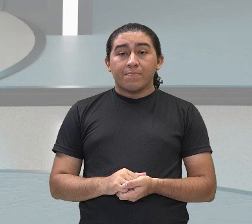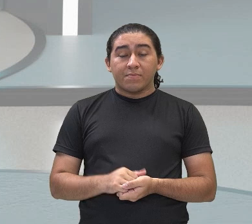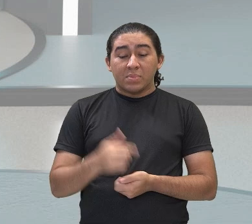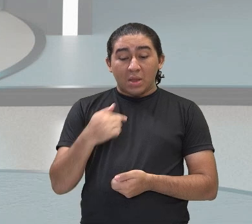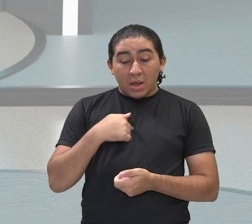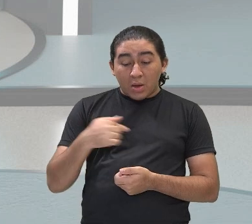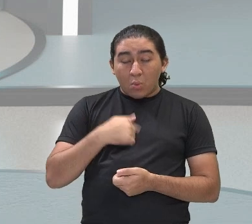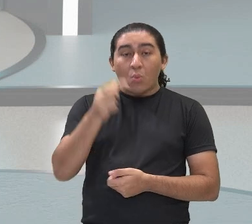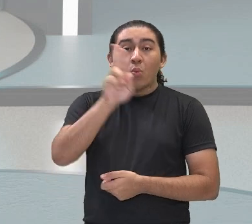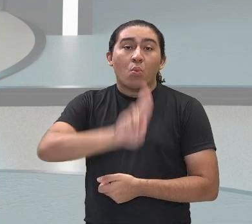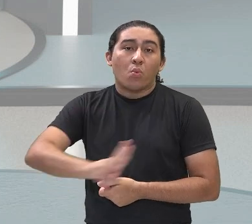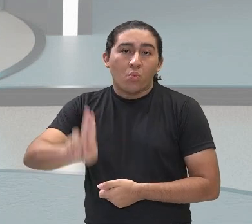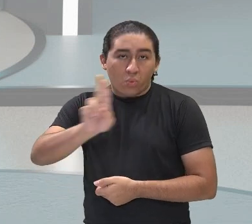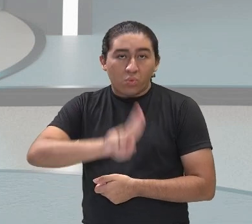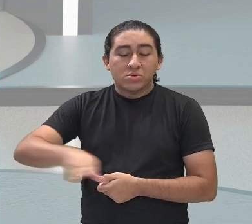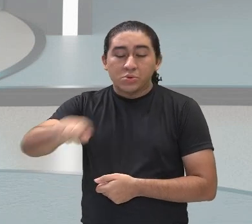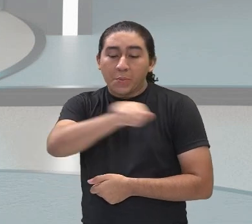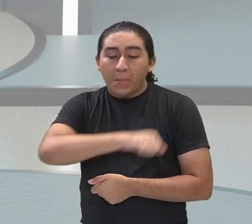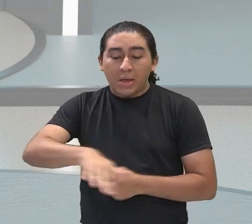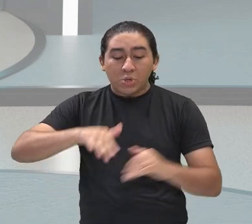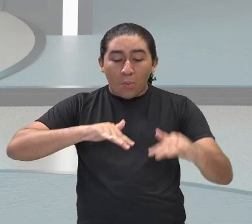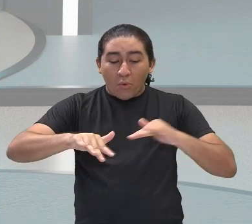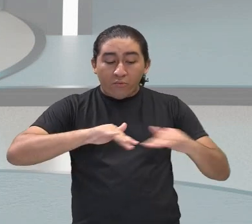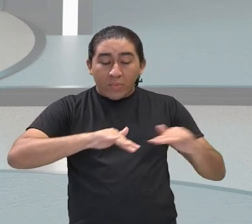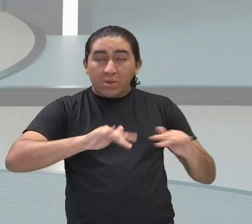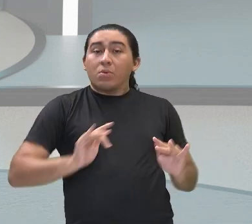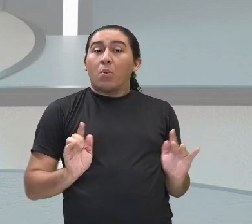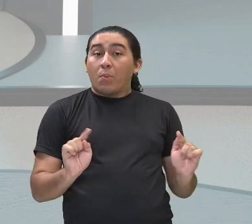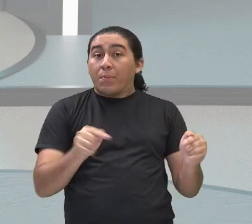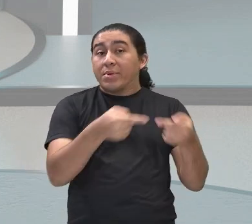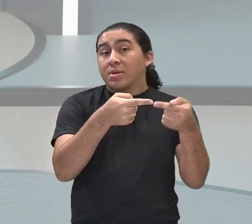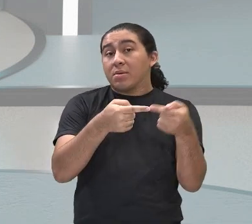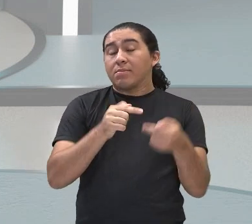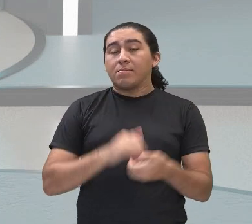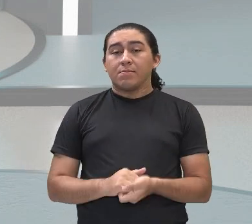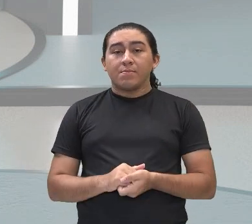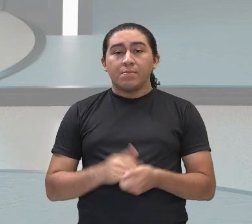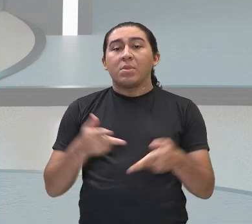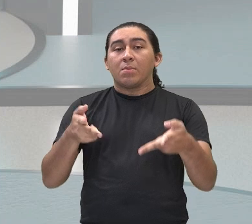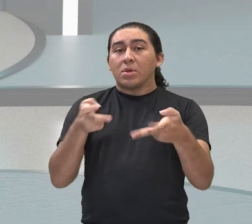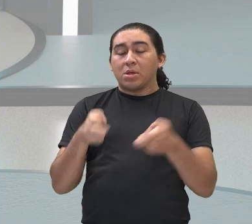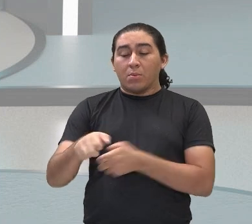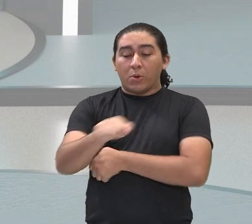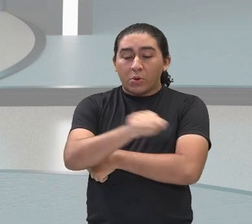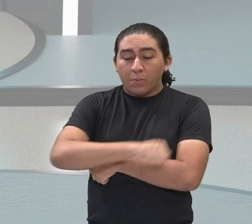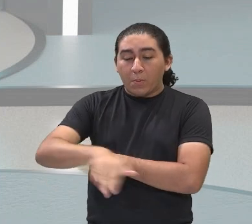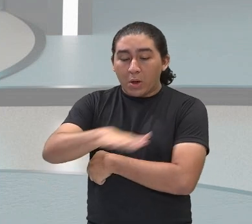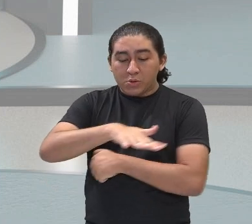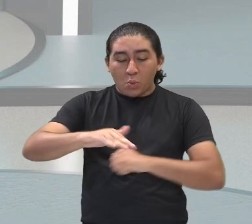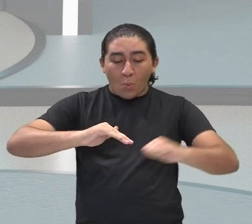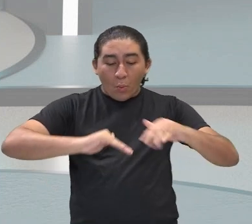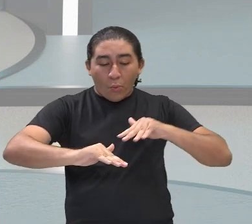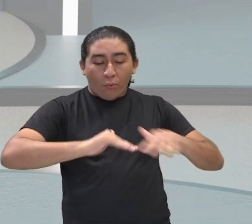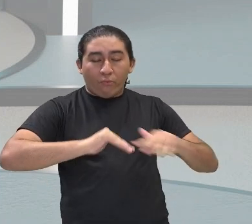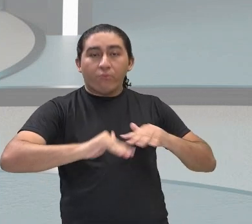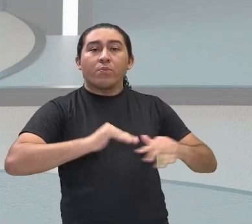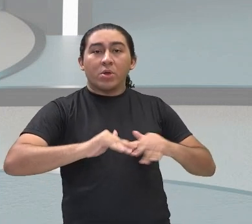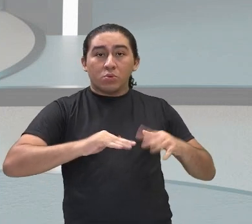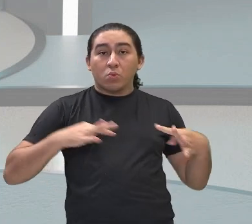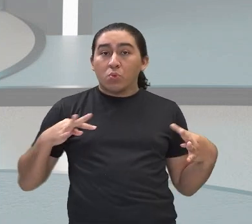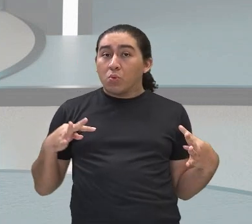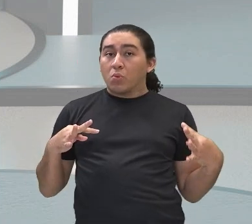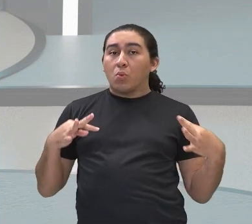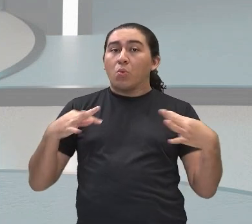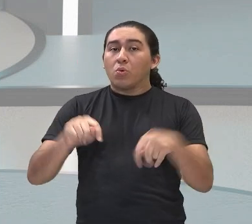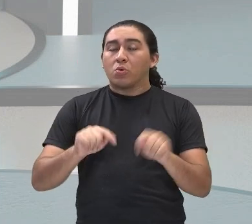vou utilizar a totalidade desse movimento. E percebem que dentro desse movimento, desse espaço todo,